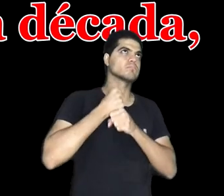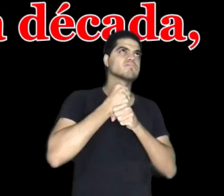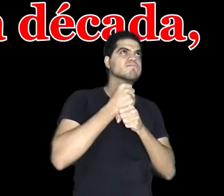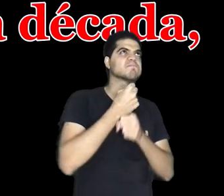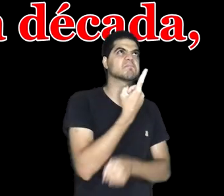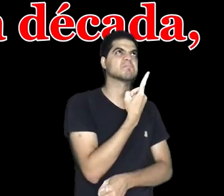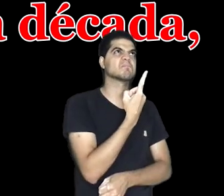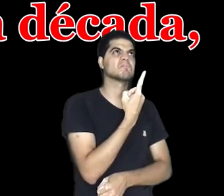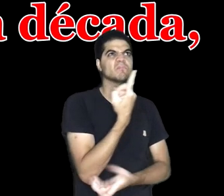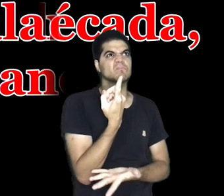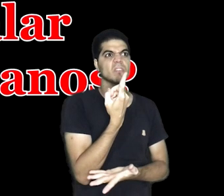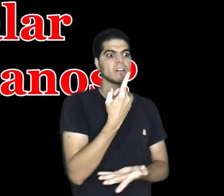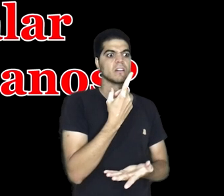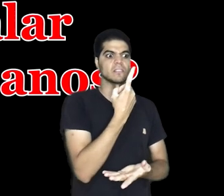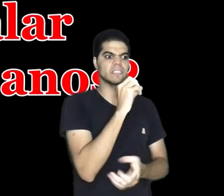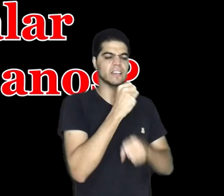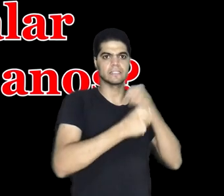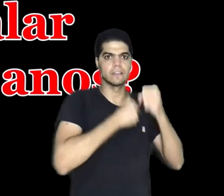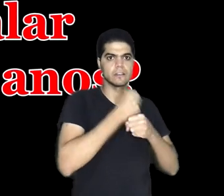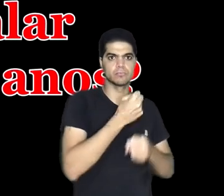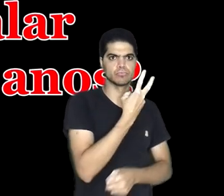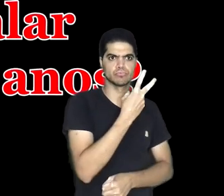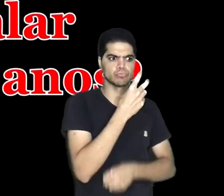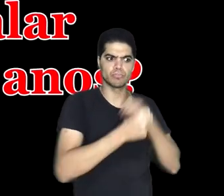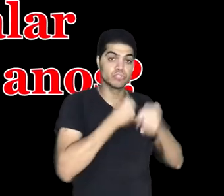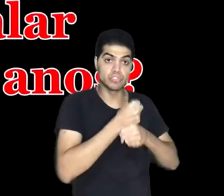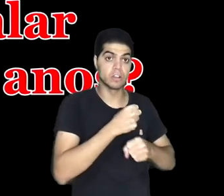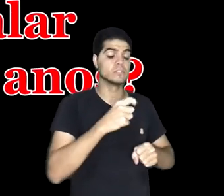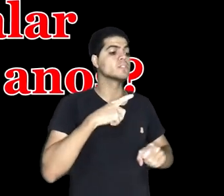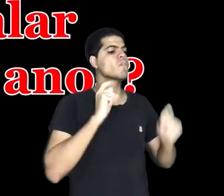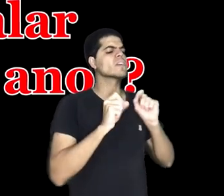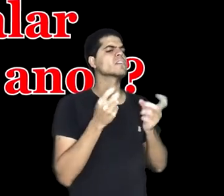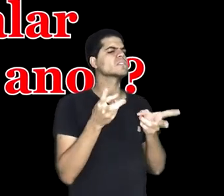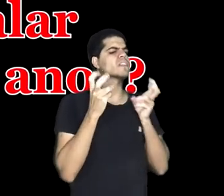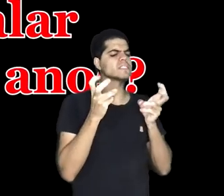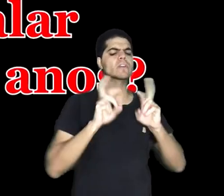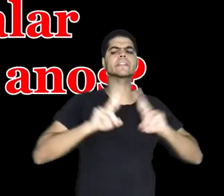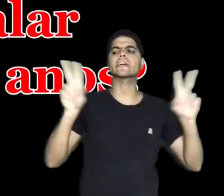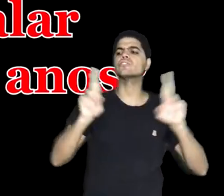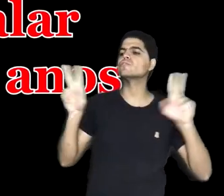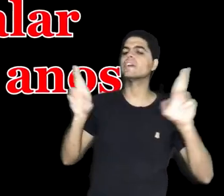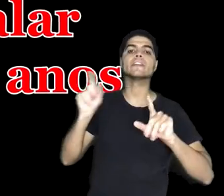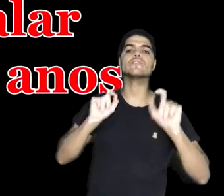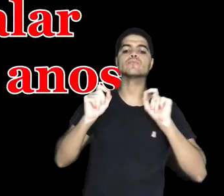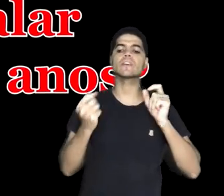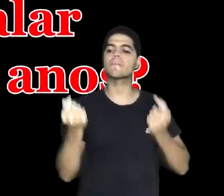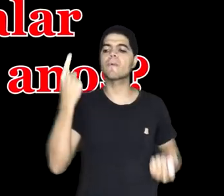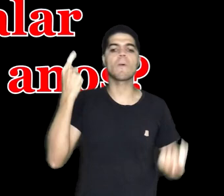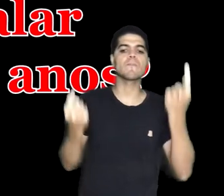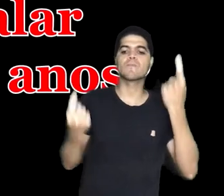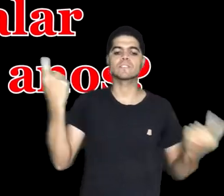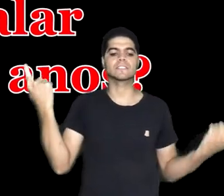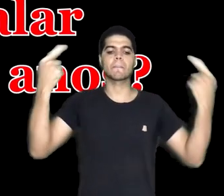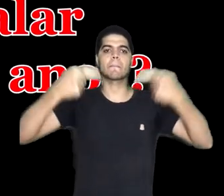2 décadas, talvez 1 década, o que que o senhor avalia que tem de diferente? O que que está sendo levantado aí, uma